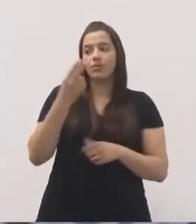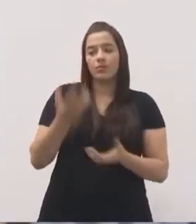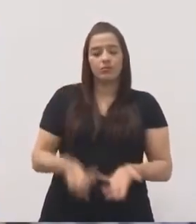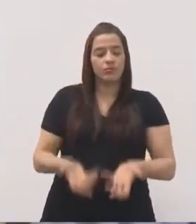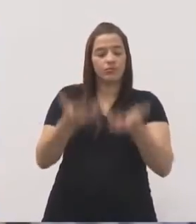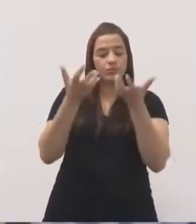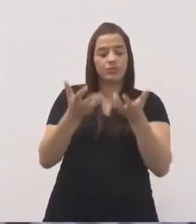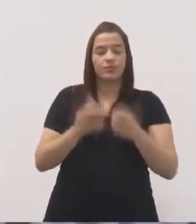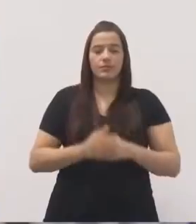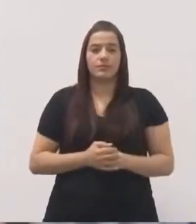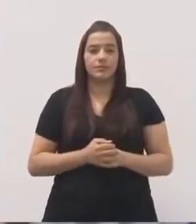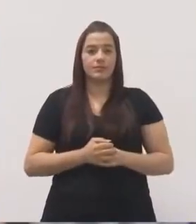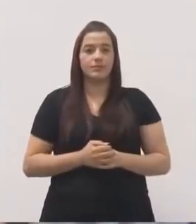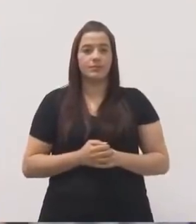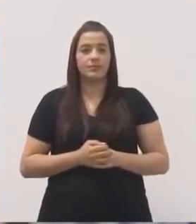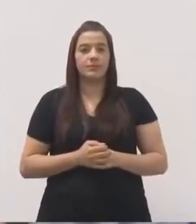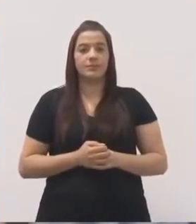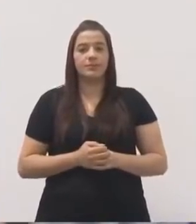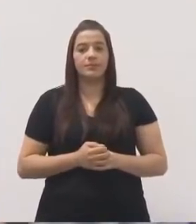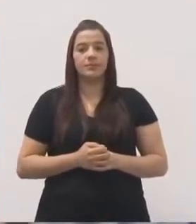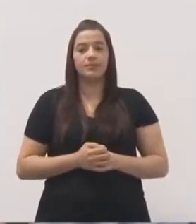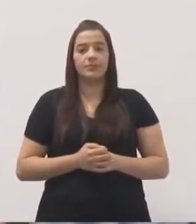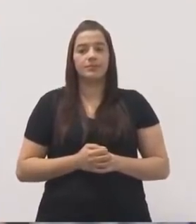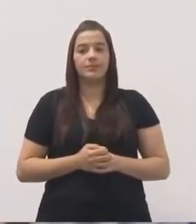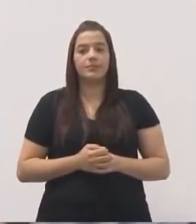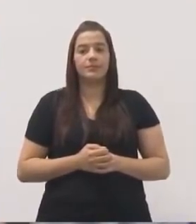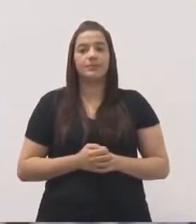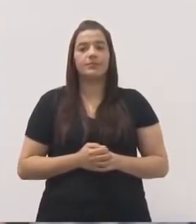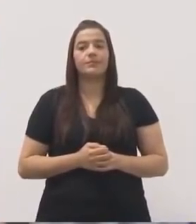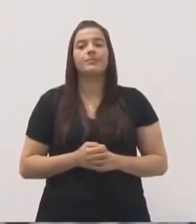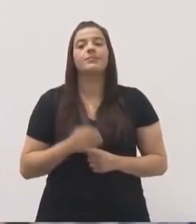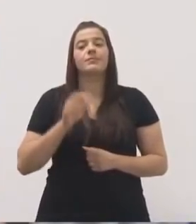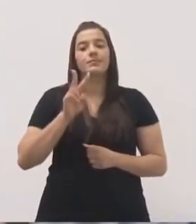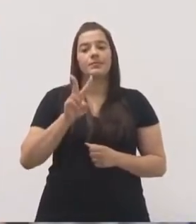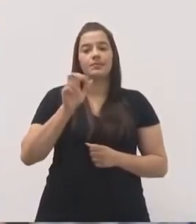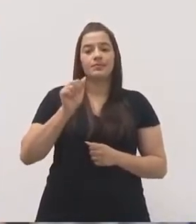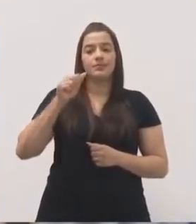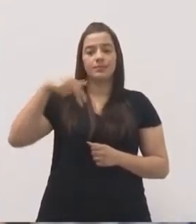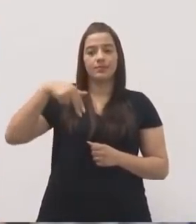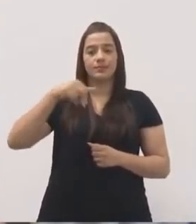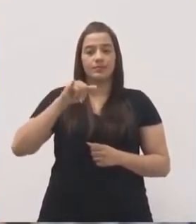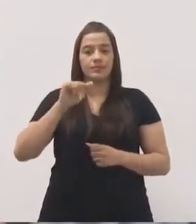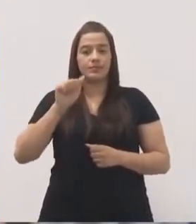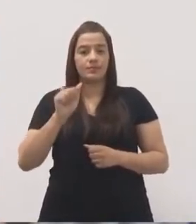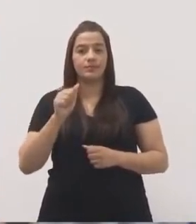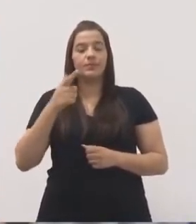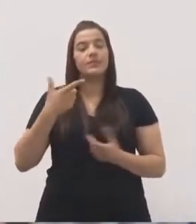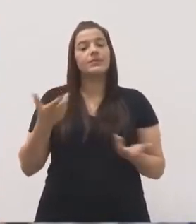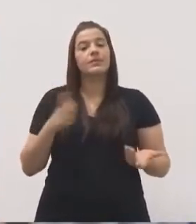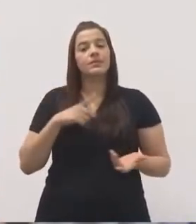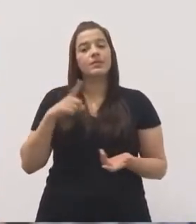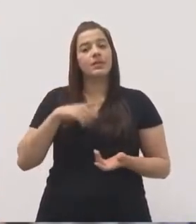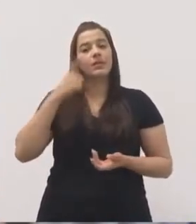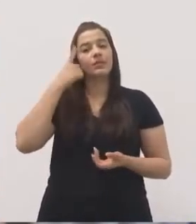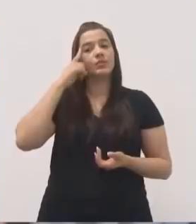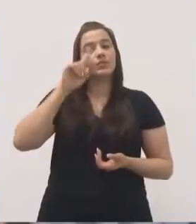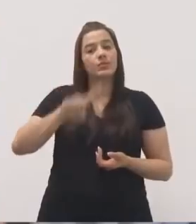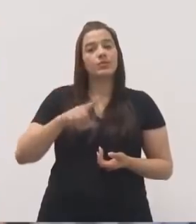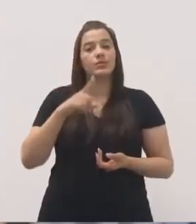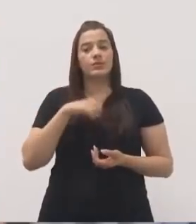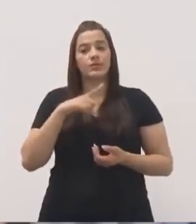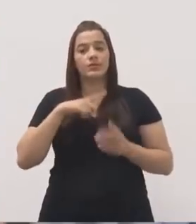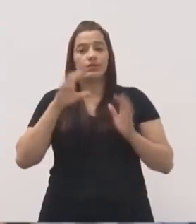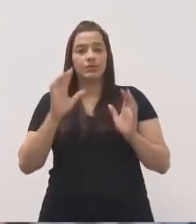não é? Exatamente. Professor Vânia perguntou se já temos a data. Professora, a gente falou aqui